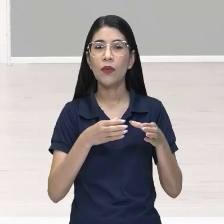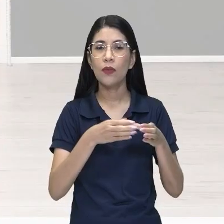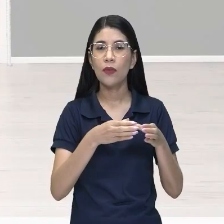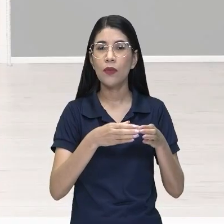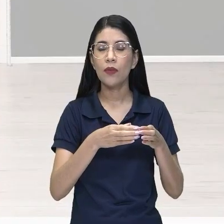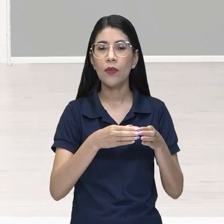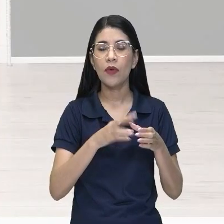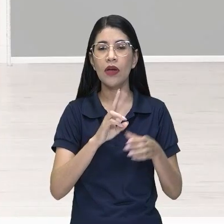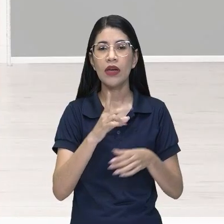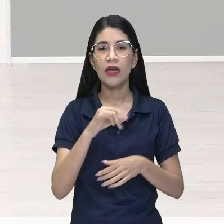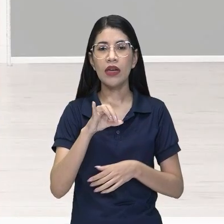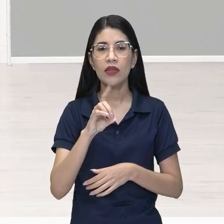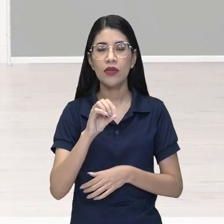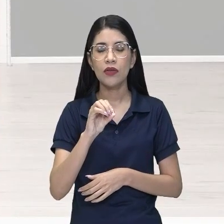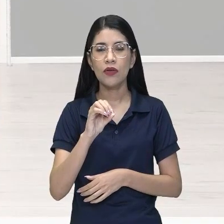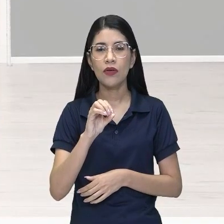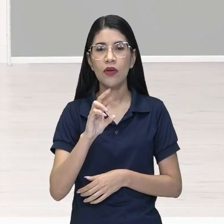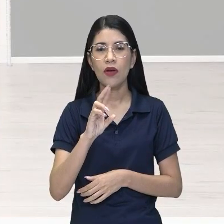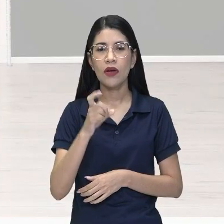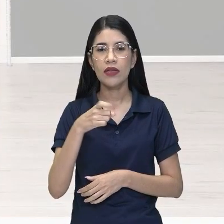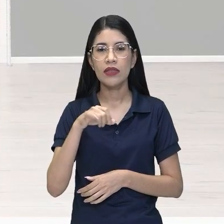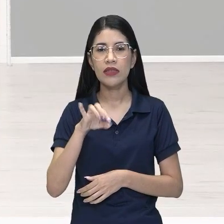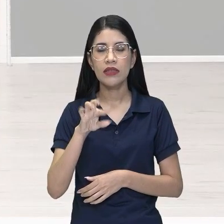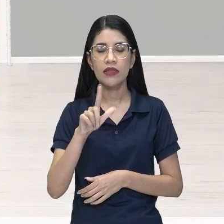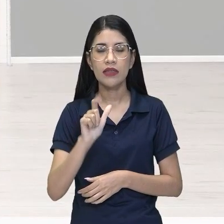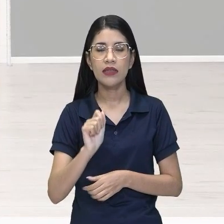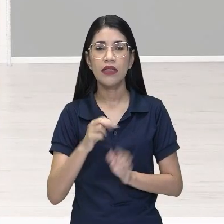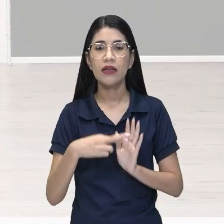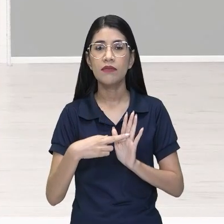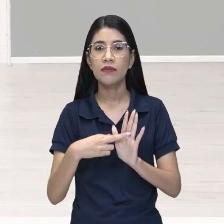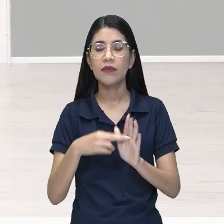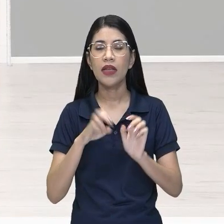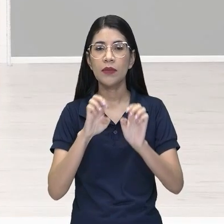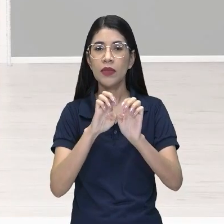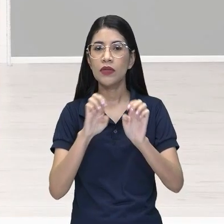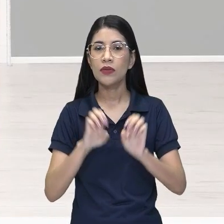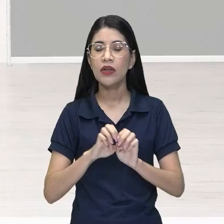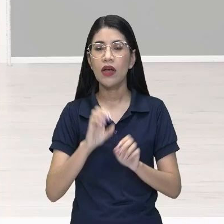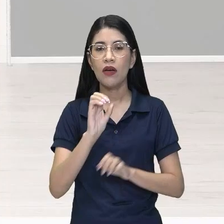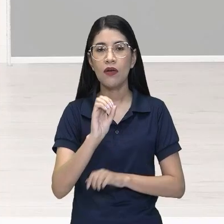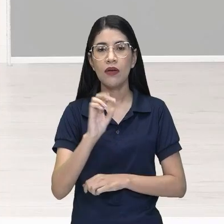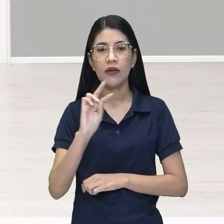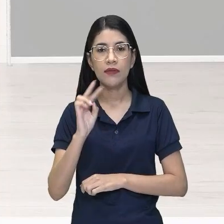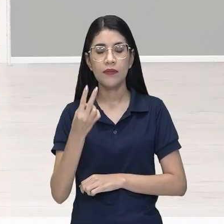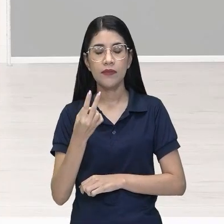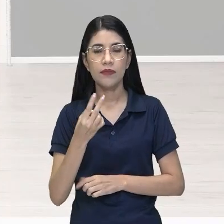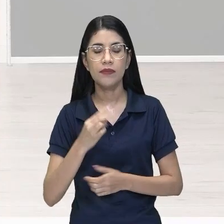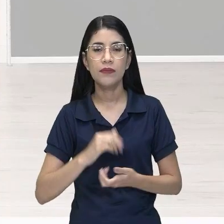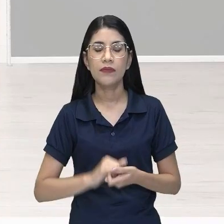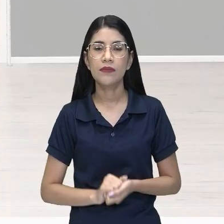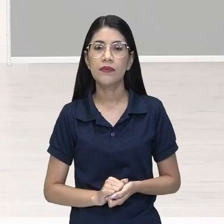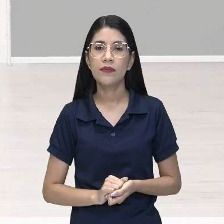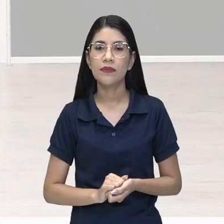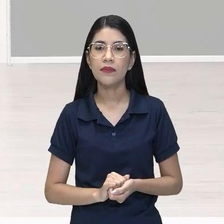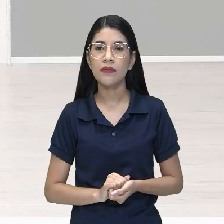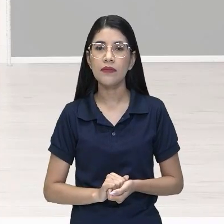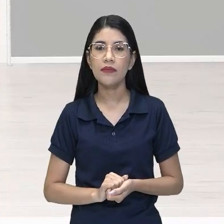de hidroxila, representada pela estrutura OH, tá? E